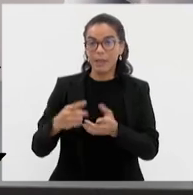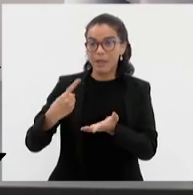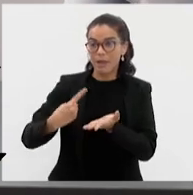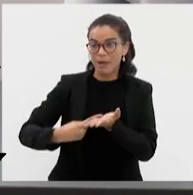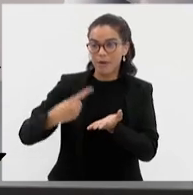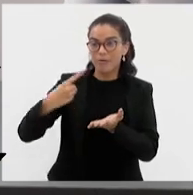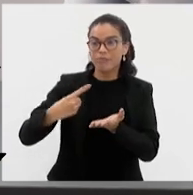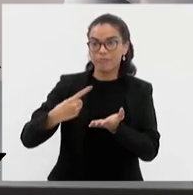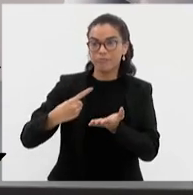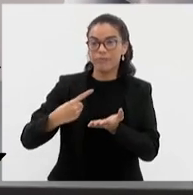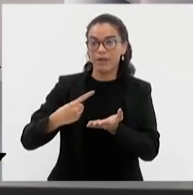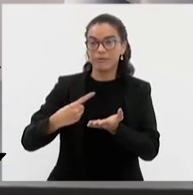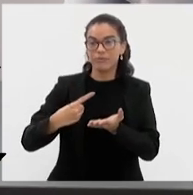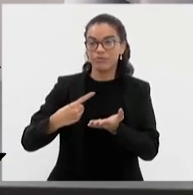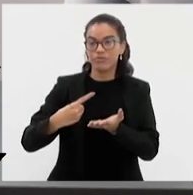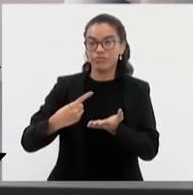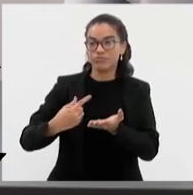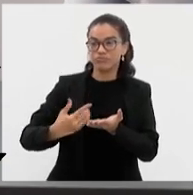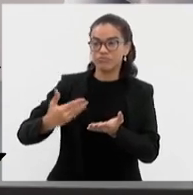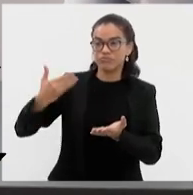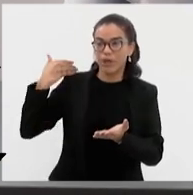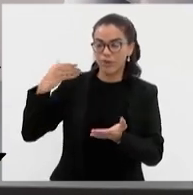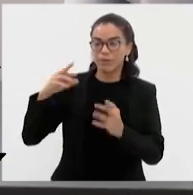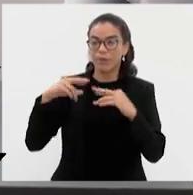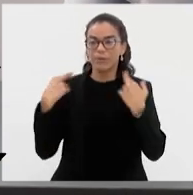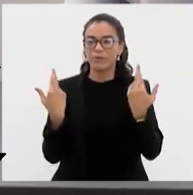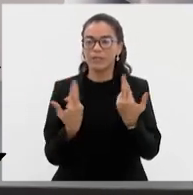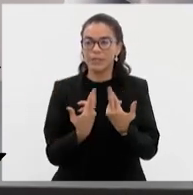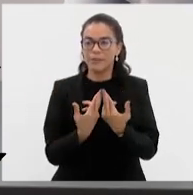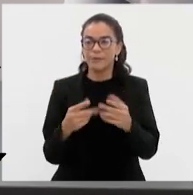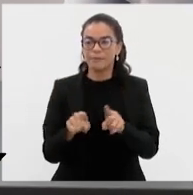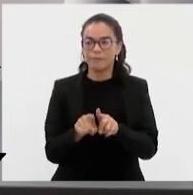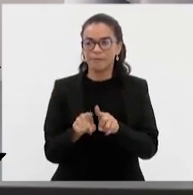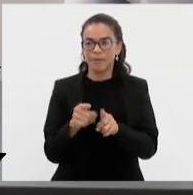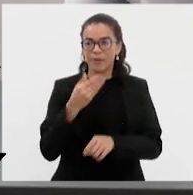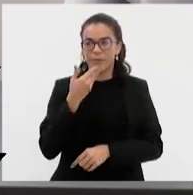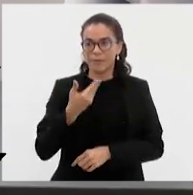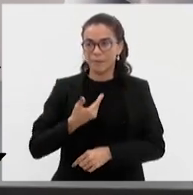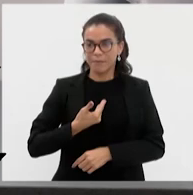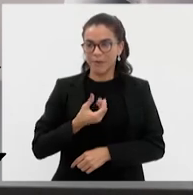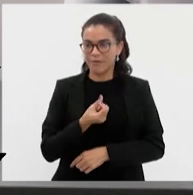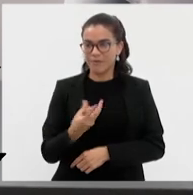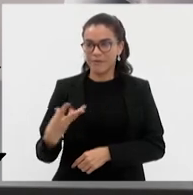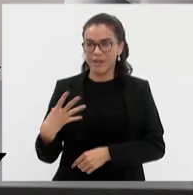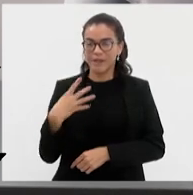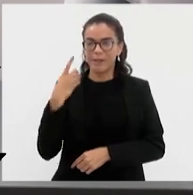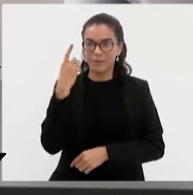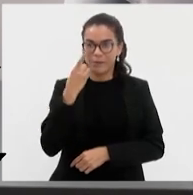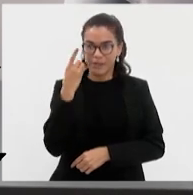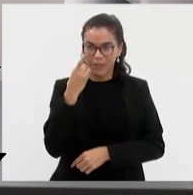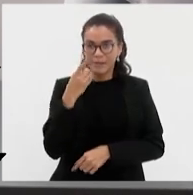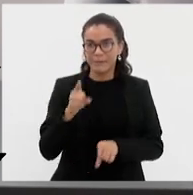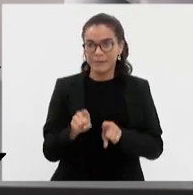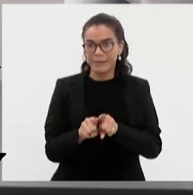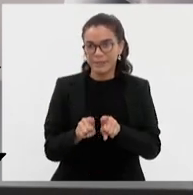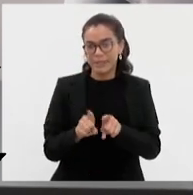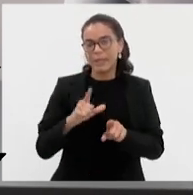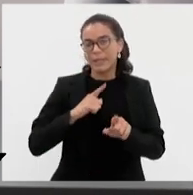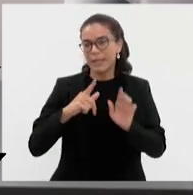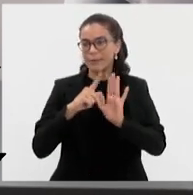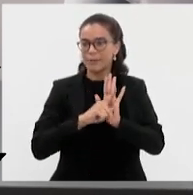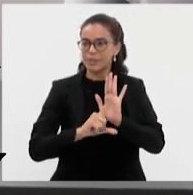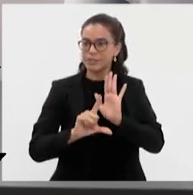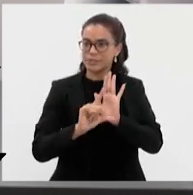última reunião, e como foi pedido aí por inúmeros deputados ao longo da semana no plenário, que tem